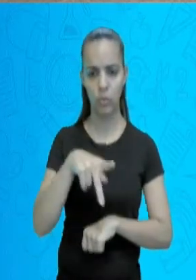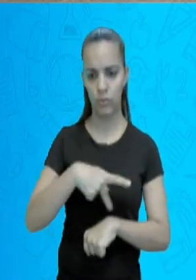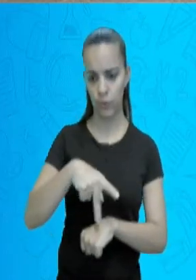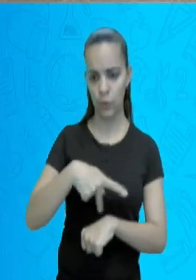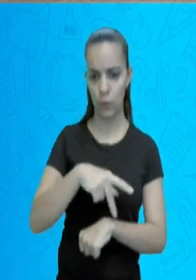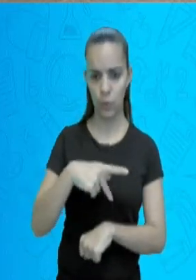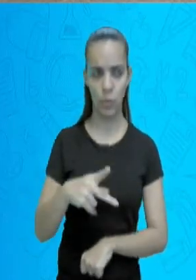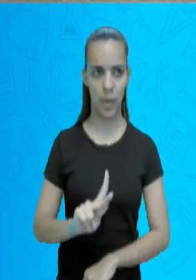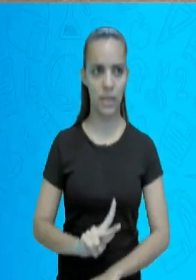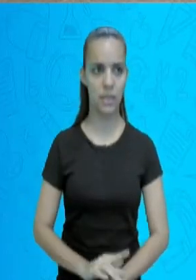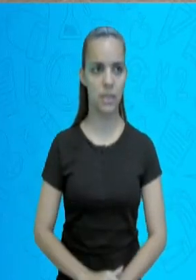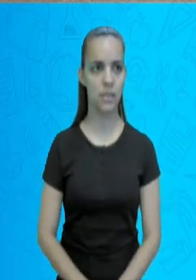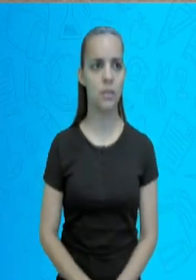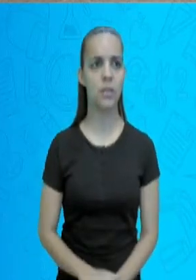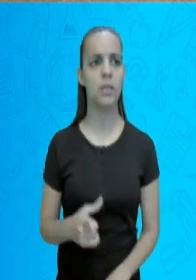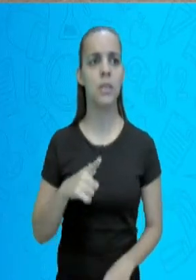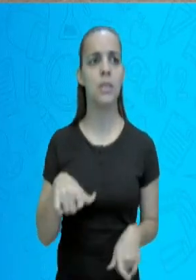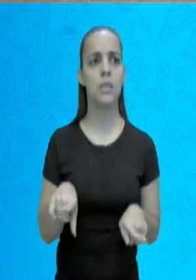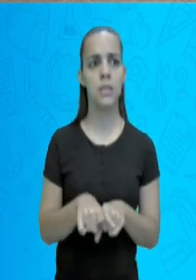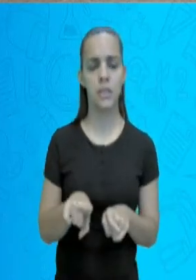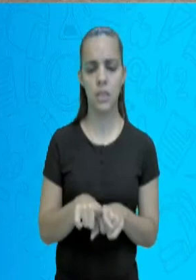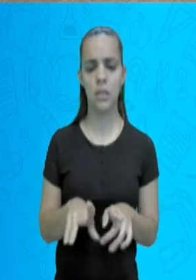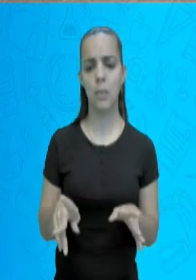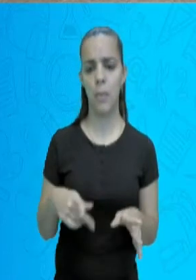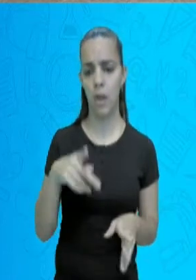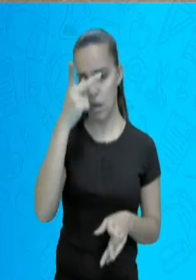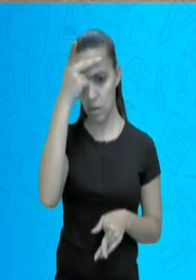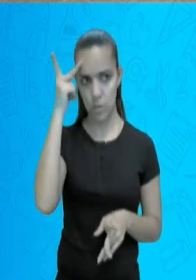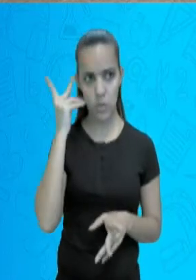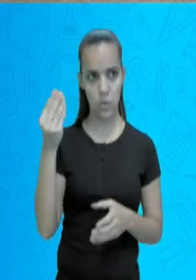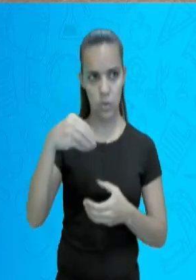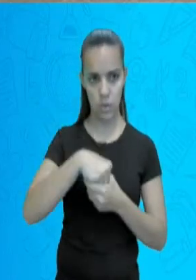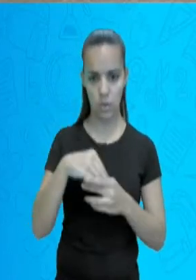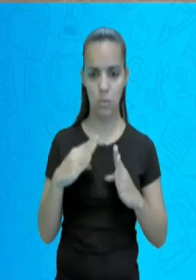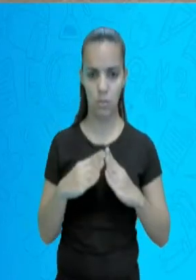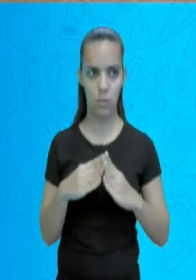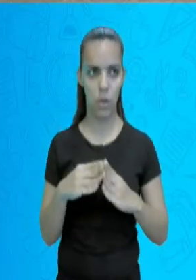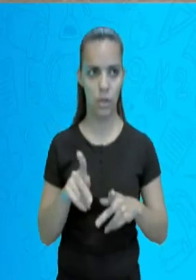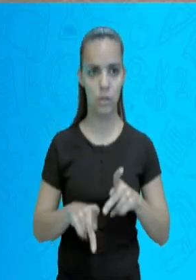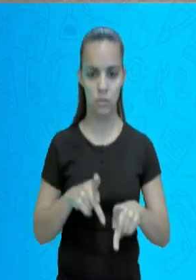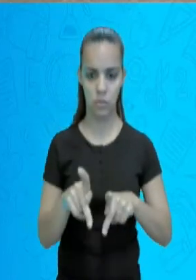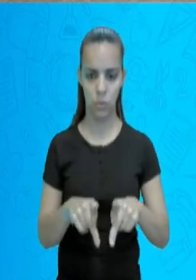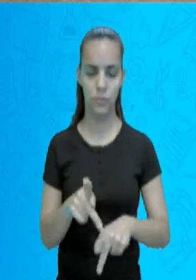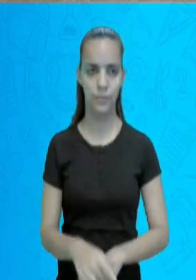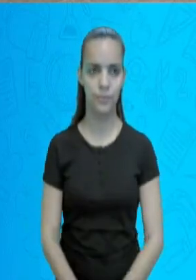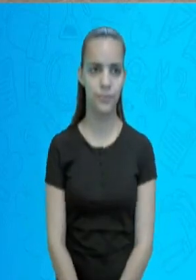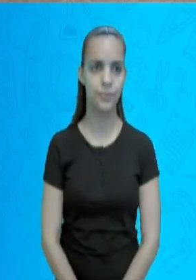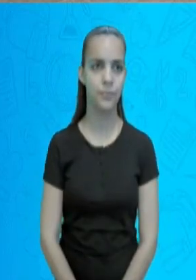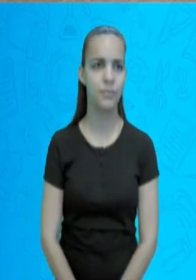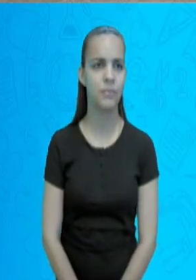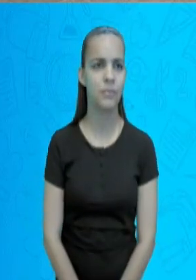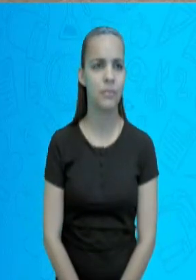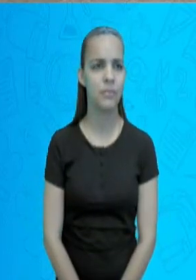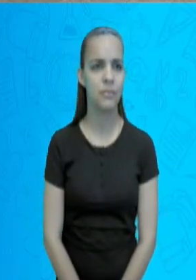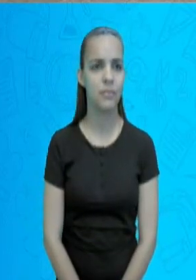demarcado e tem a sua população que vive ali. Ok?